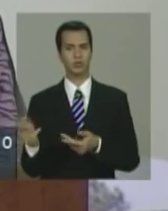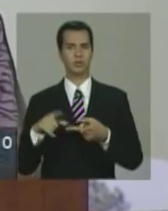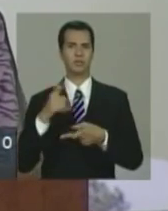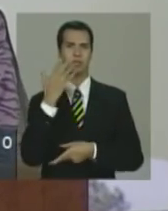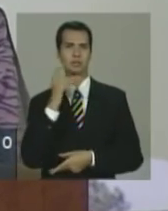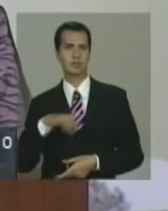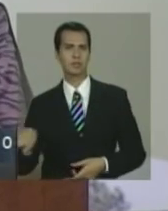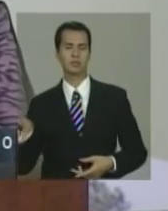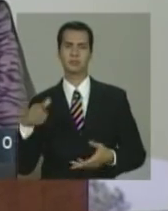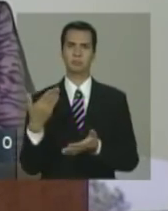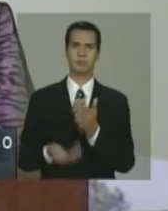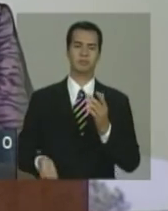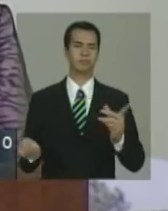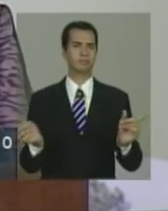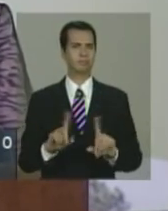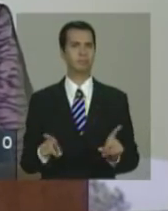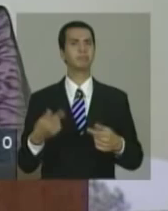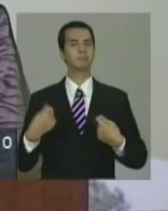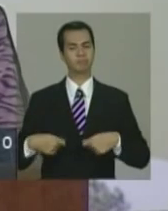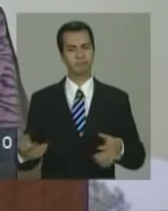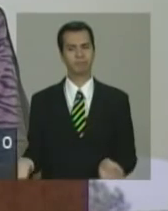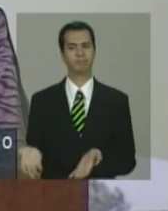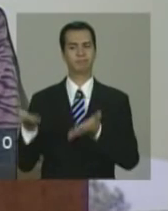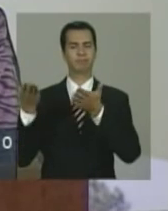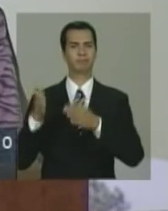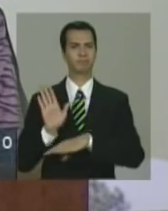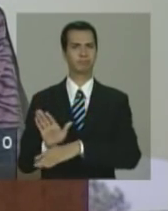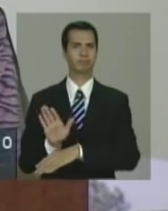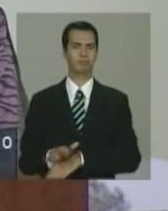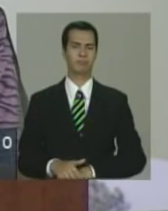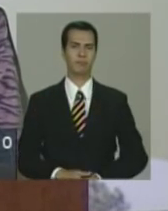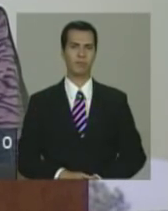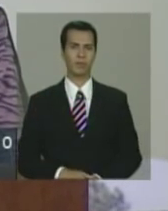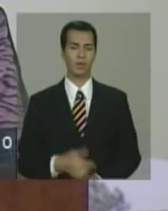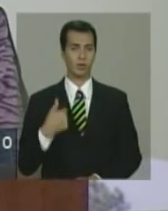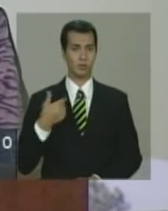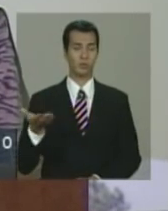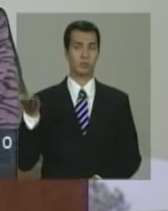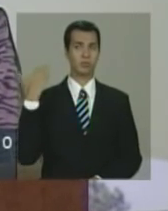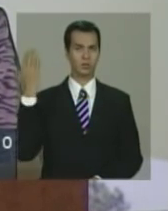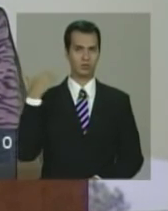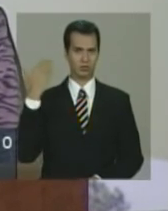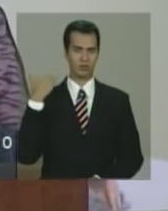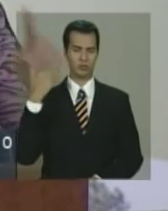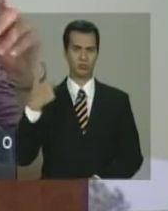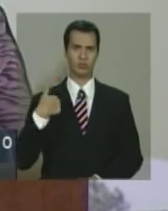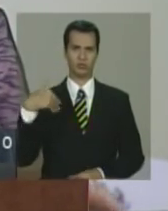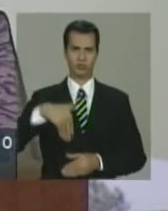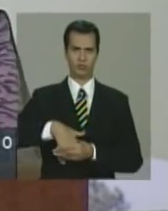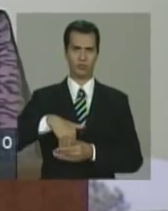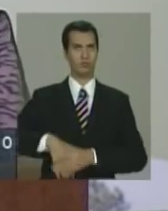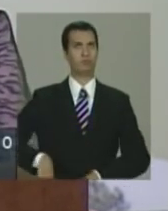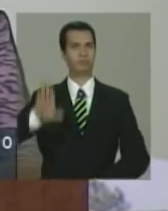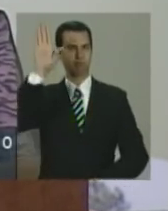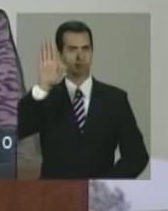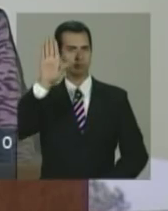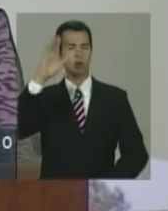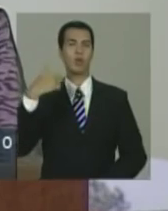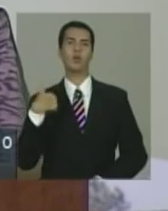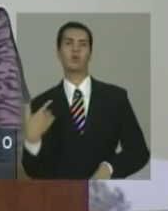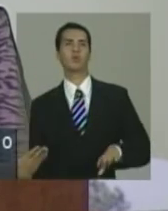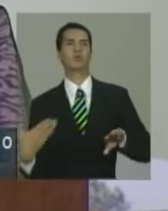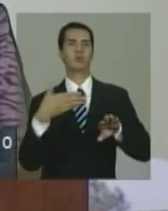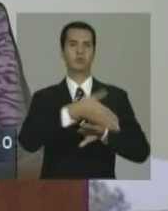jovens. Eu, durante a campanha, estive numa pequena propriedade, aqui perto, inclusive, de